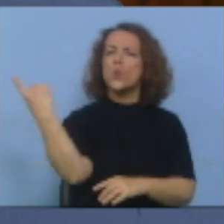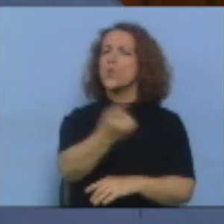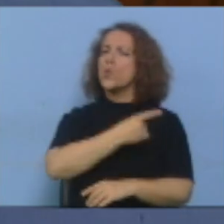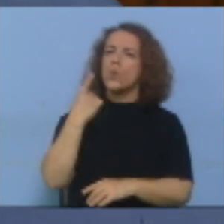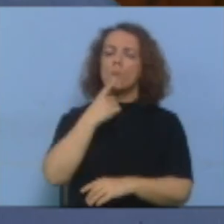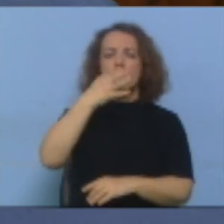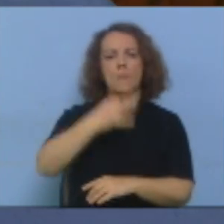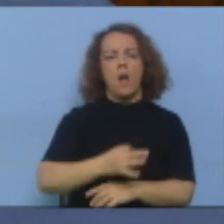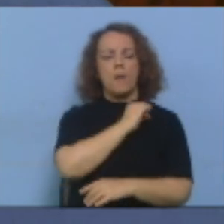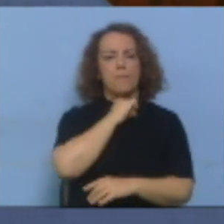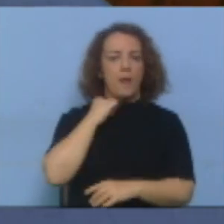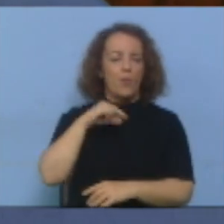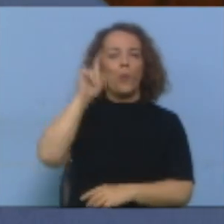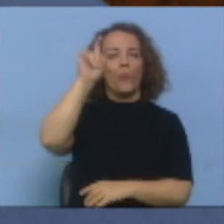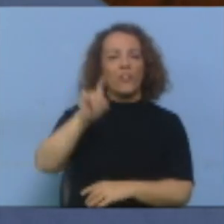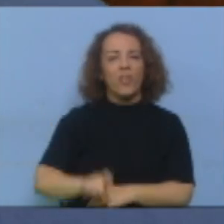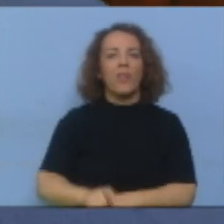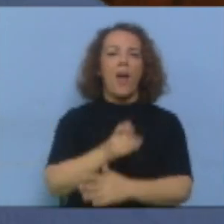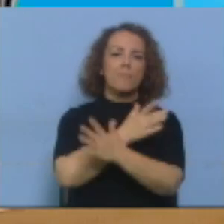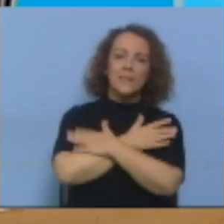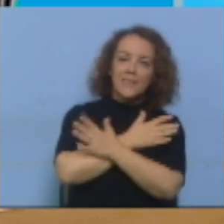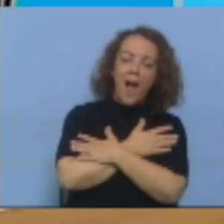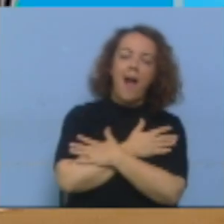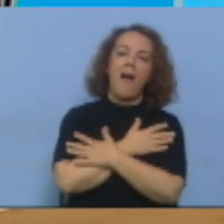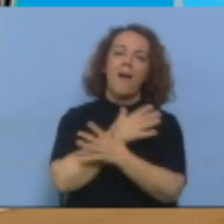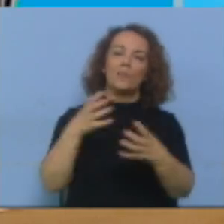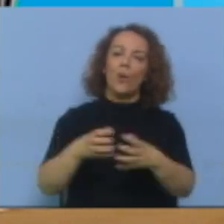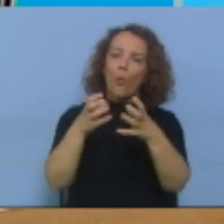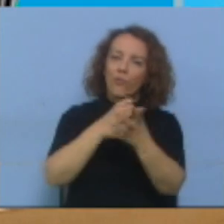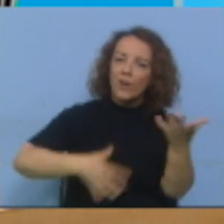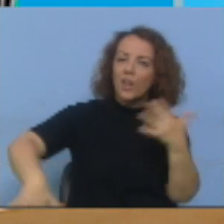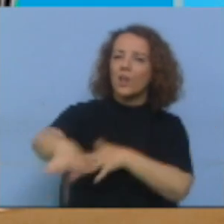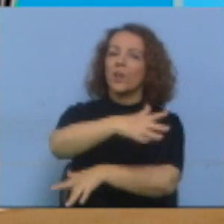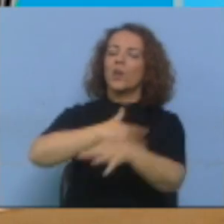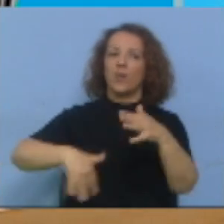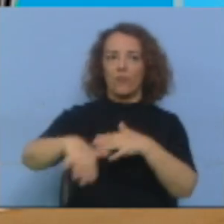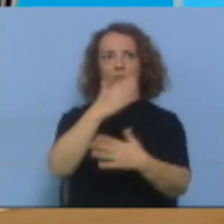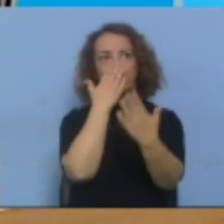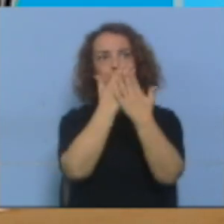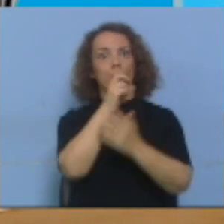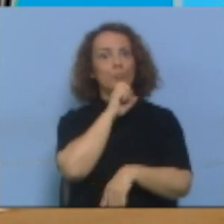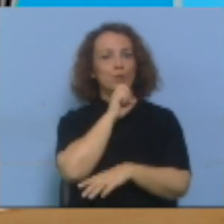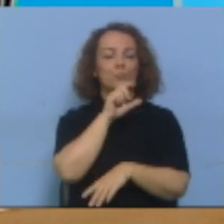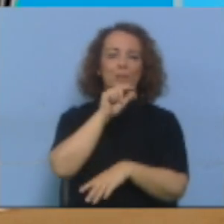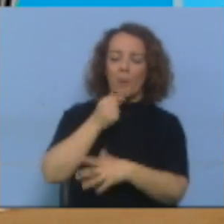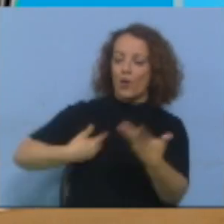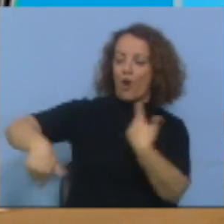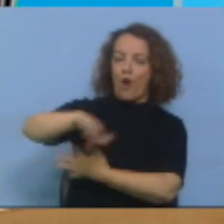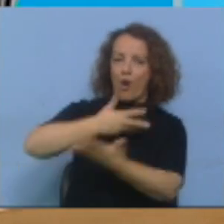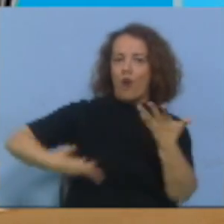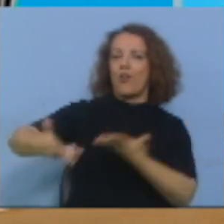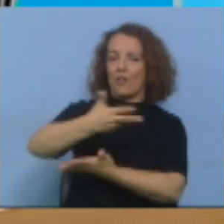portanto, é um dia vivido com muita fraternidade, com muita amizade, nosso encontro com o bispo e entre nós. E tem